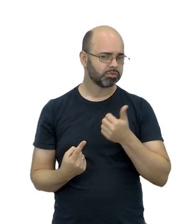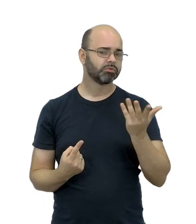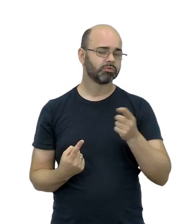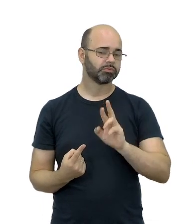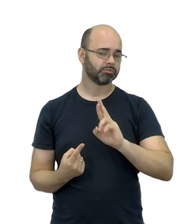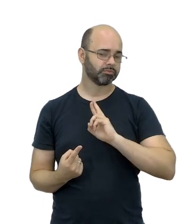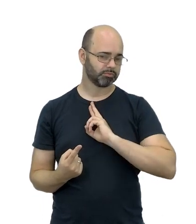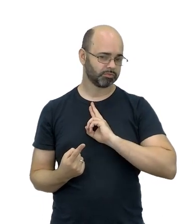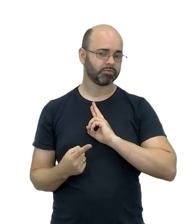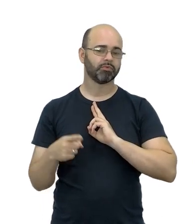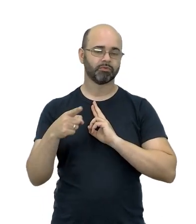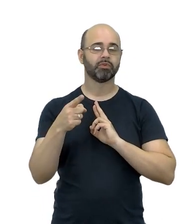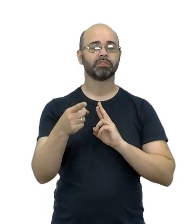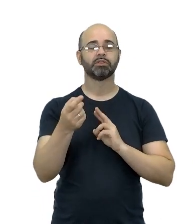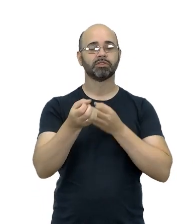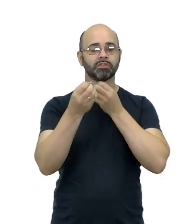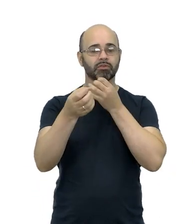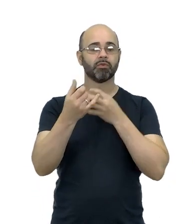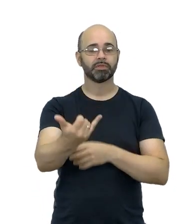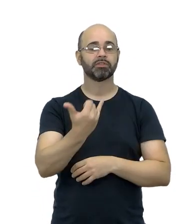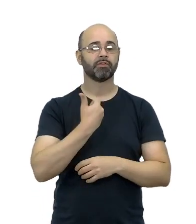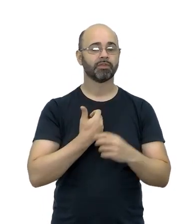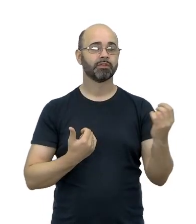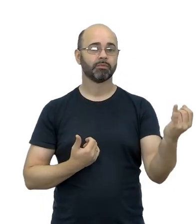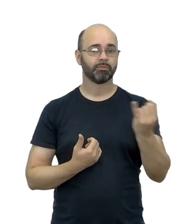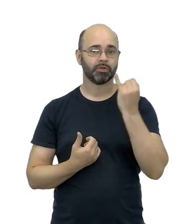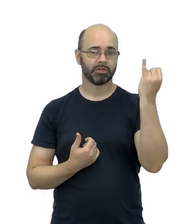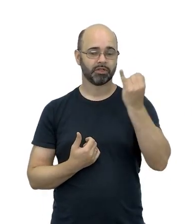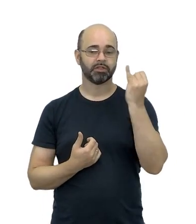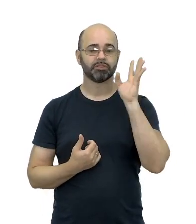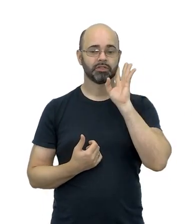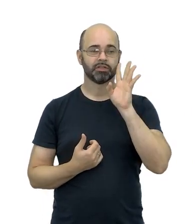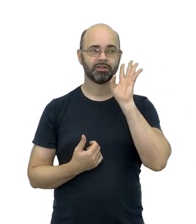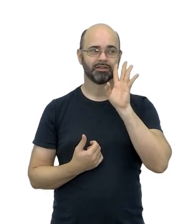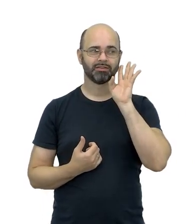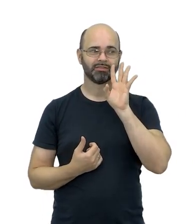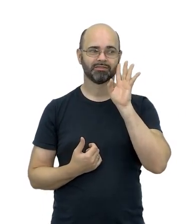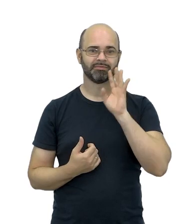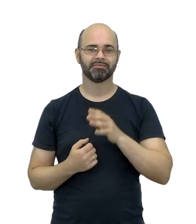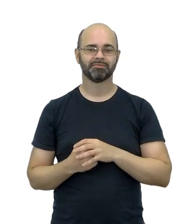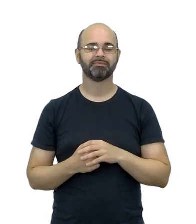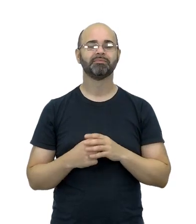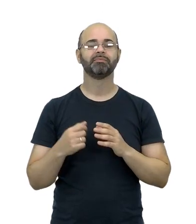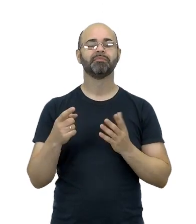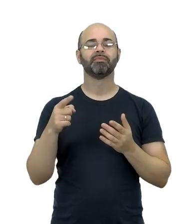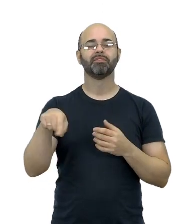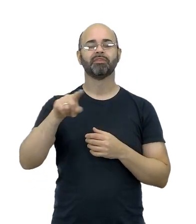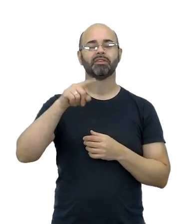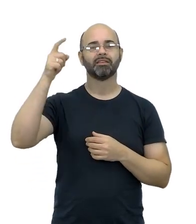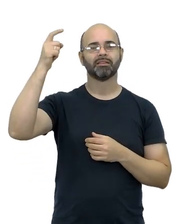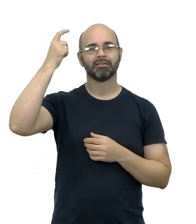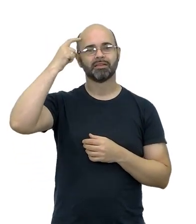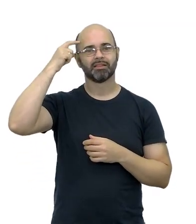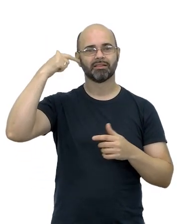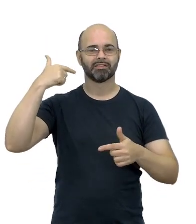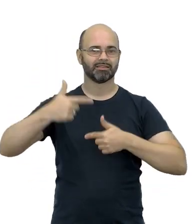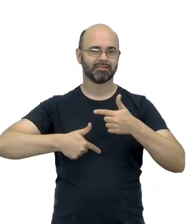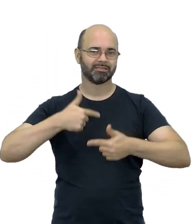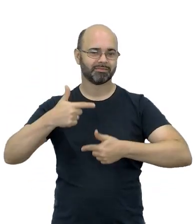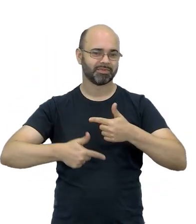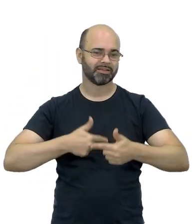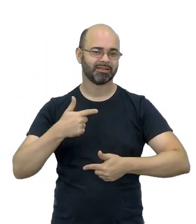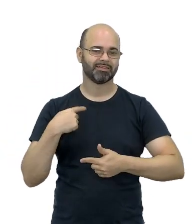não deixem de contribuir, porque eu acho que isso é bacana, ajuda a gente a poder pensar no trabalho que a gente está desenvolvendo